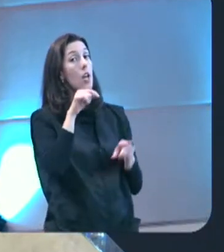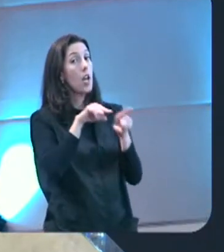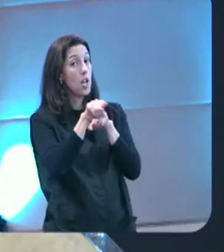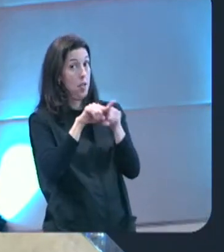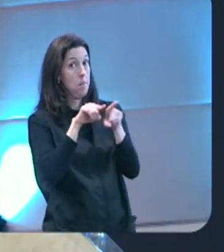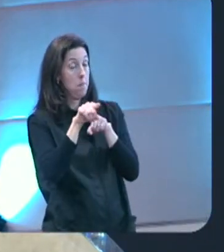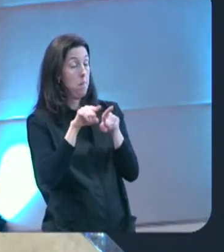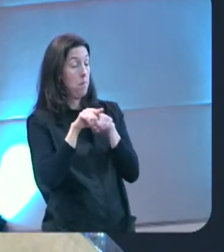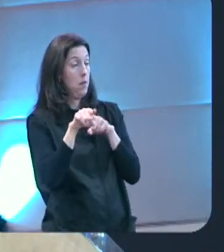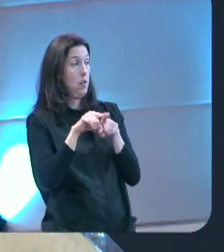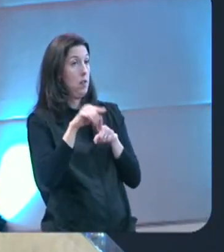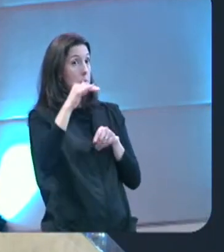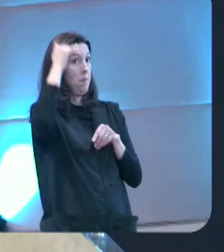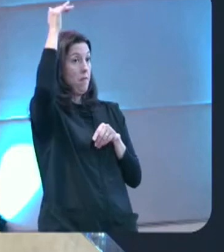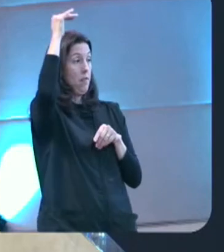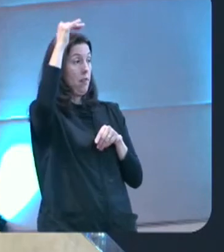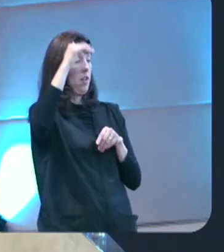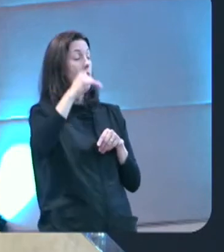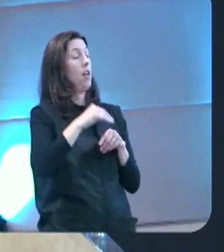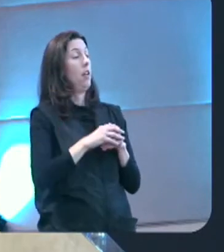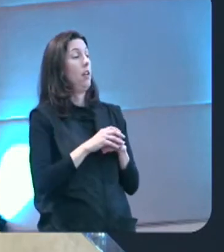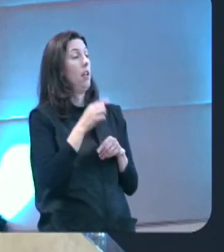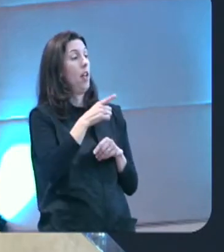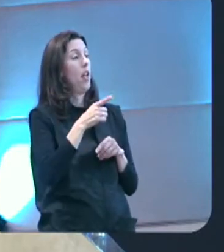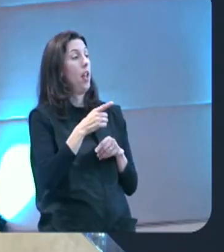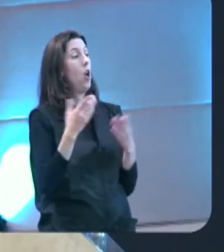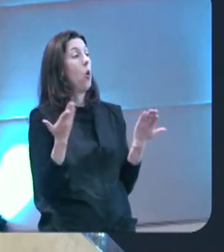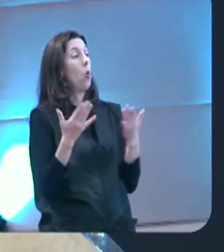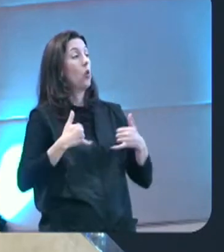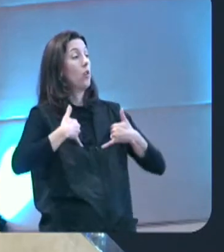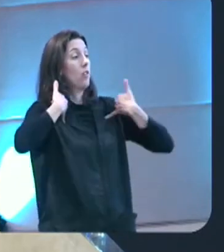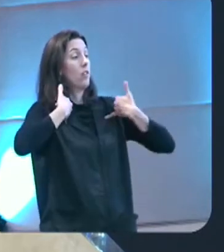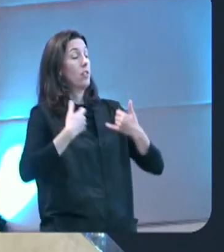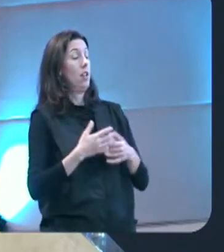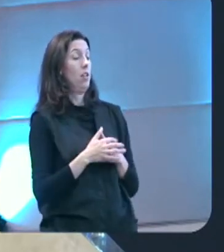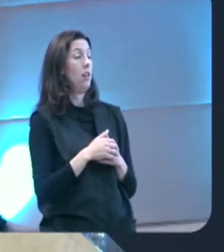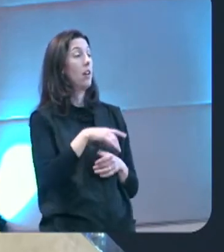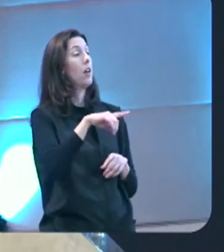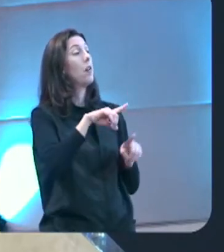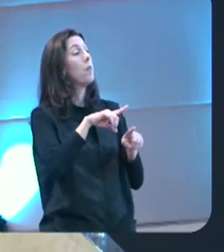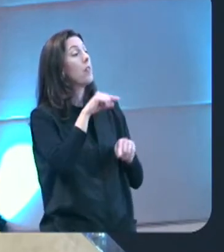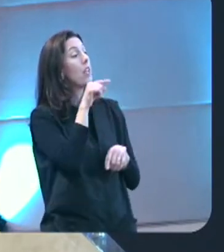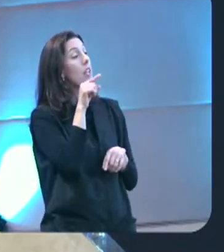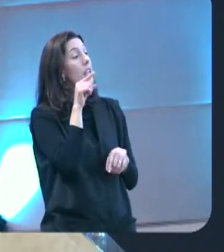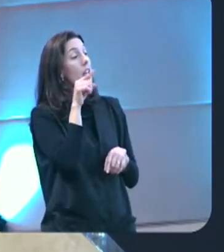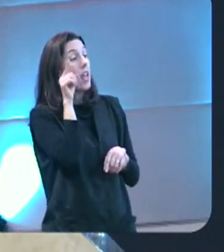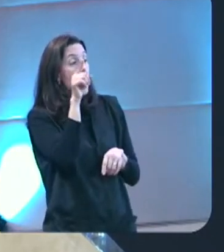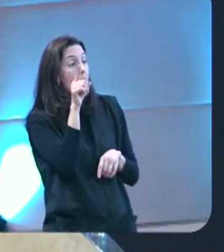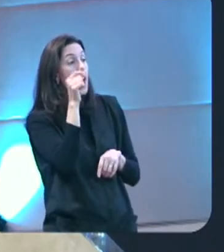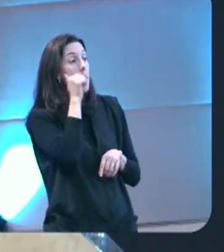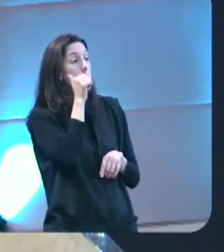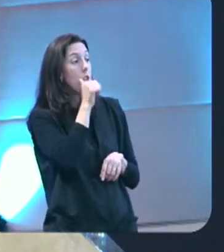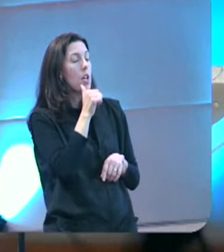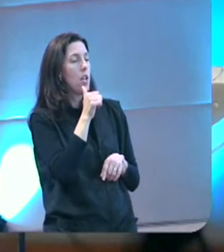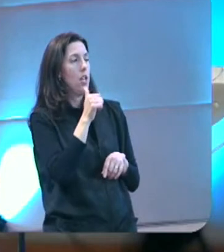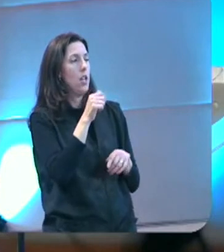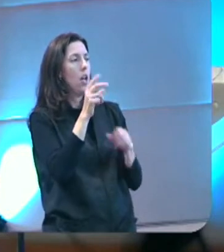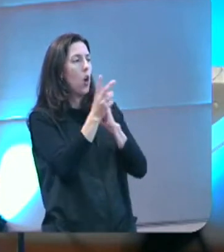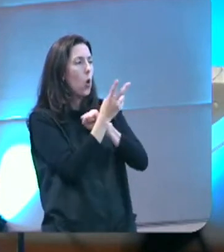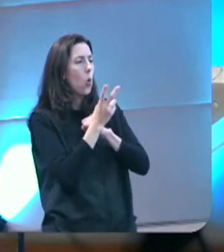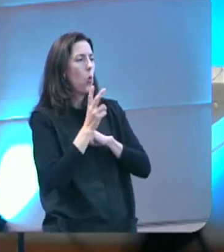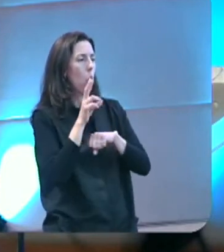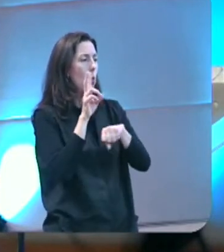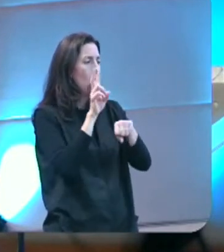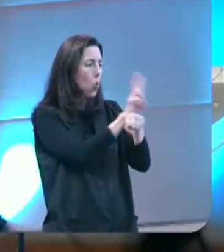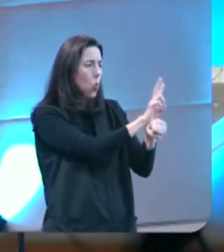morreram, ela cuida de nós, de mim e dos meus irmãos. E ela muitas vezes esquece dela própria